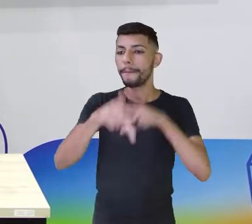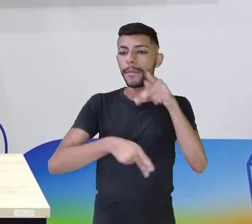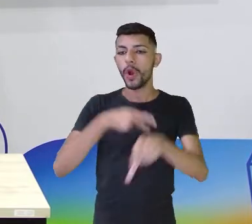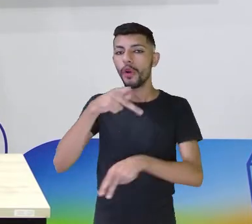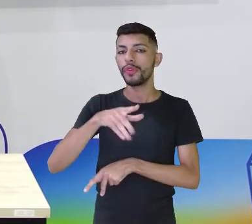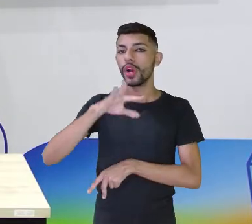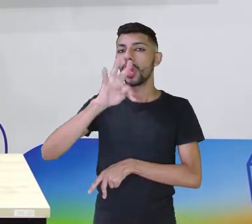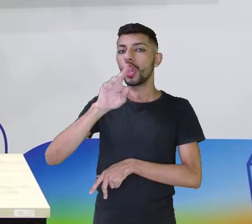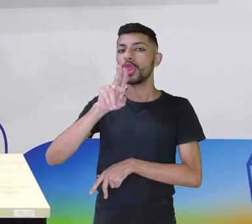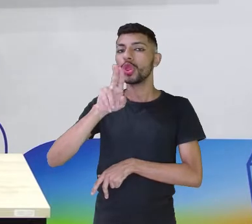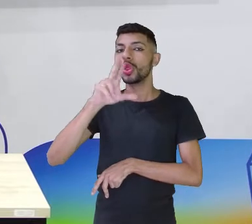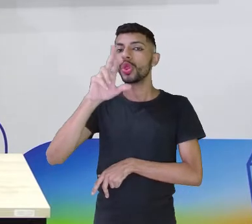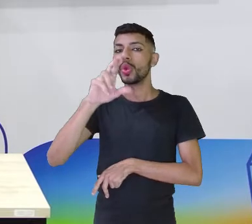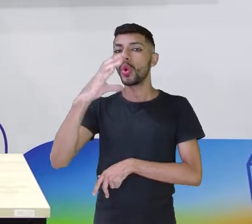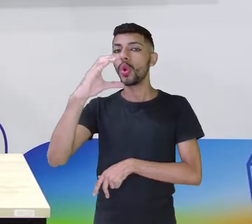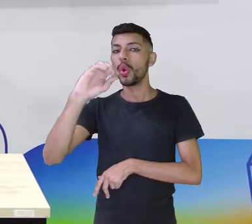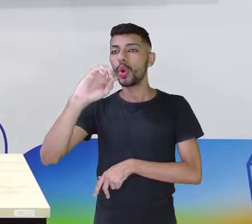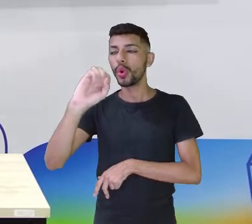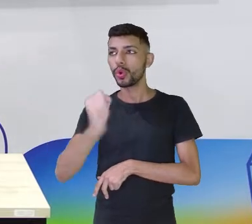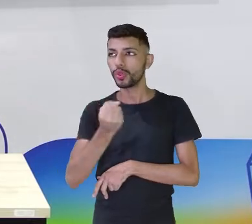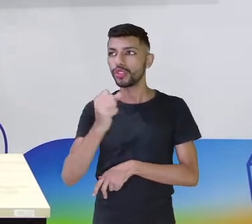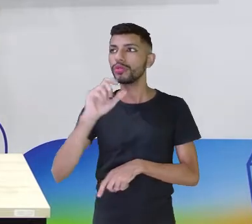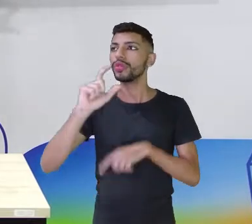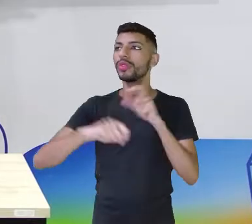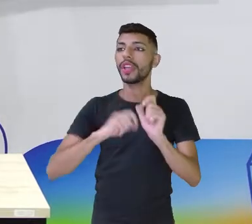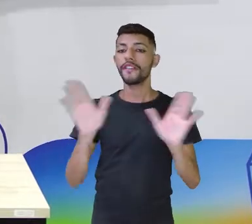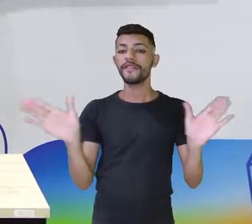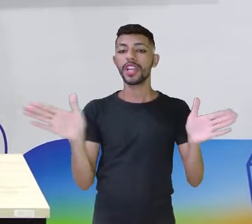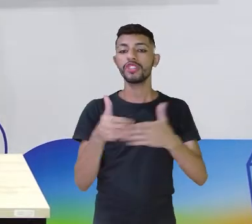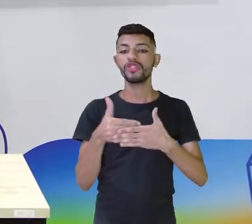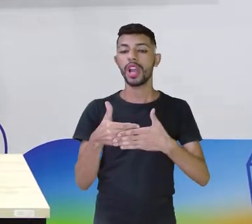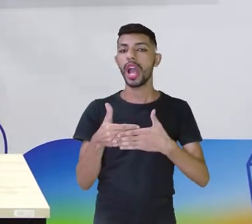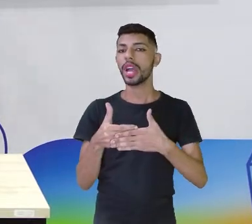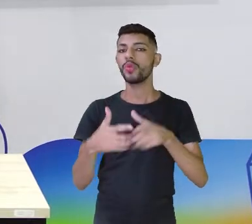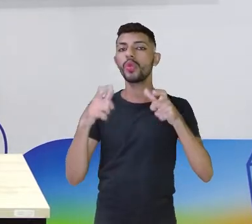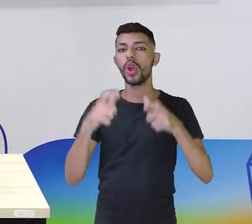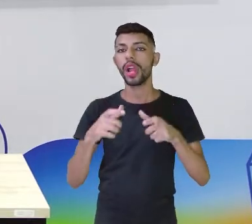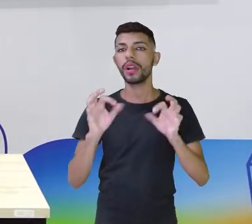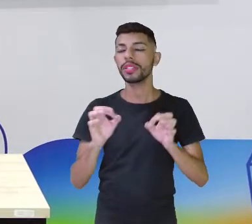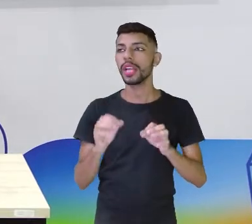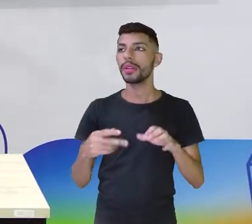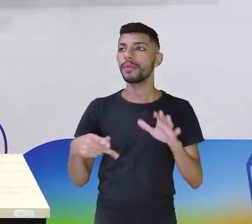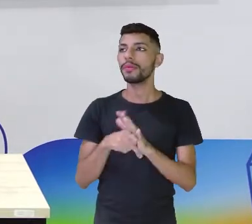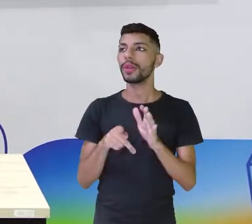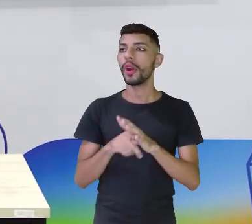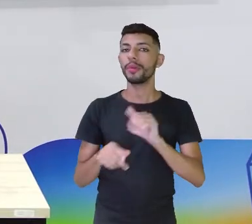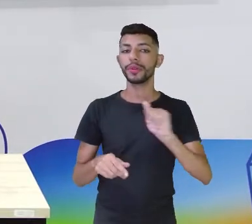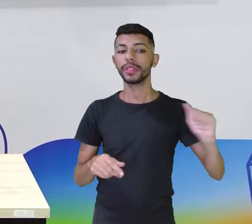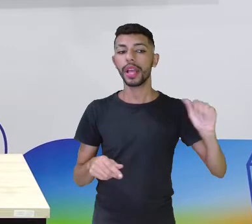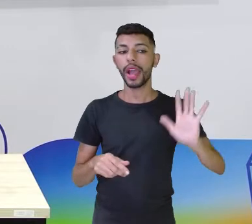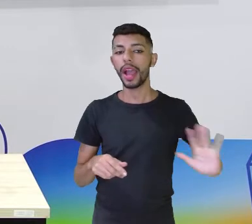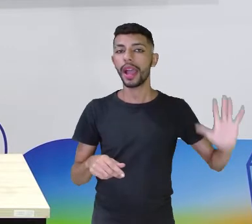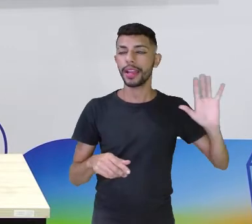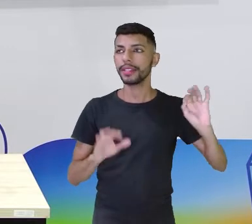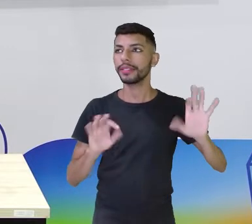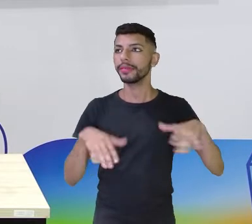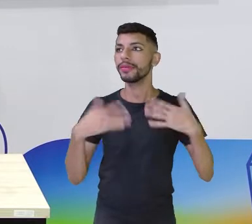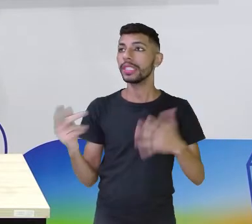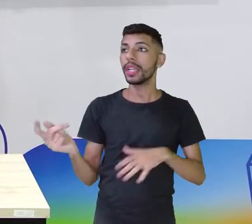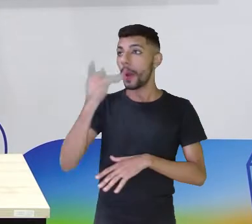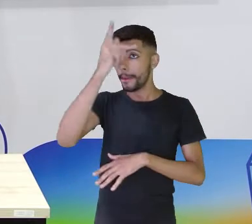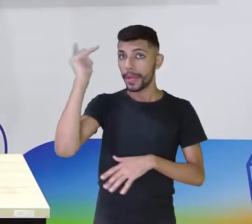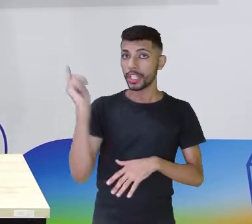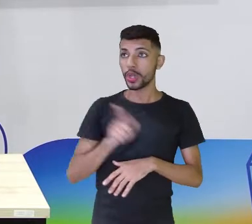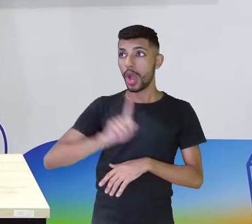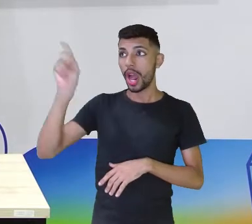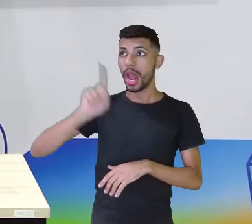entrar naquele local. Então, eles fecharam a passagem para chegar ali na Ásia. Então, quem estava aqui na Europa